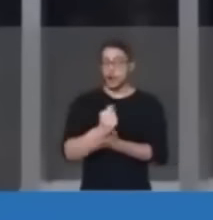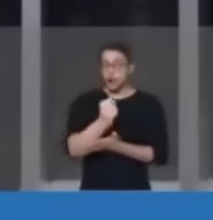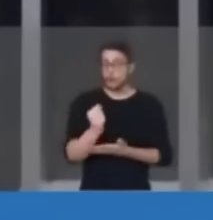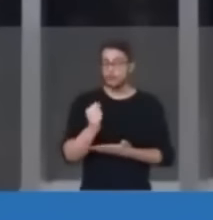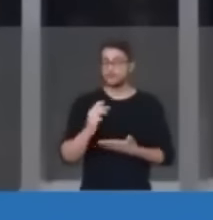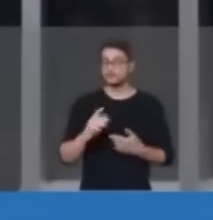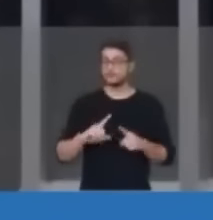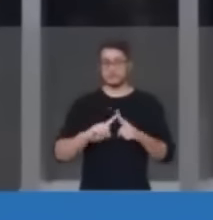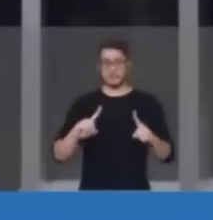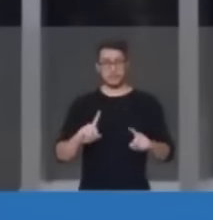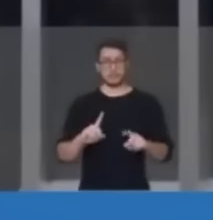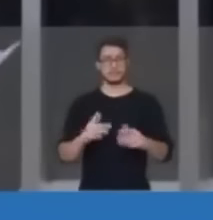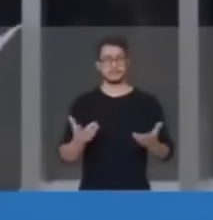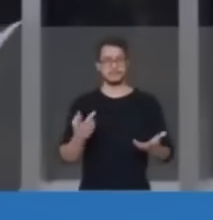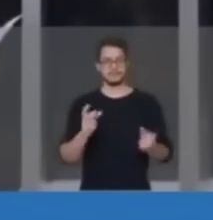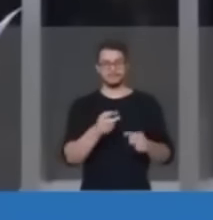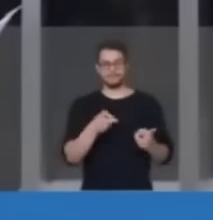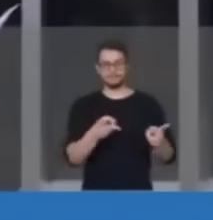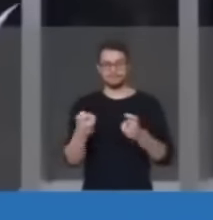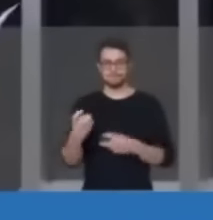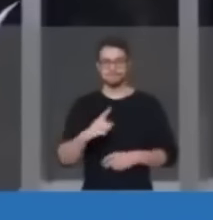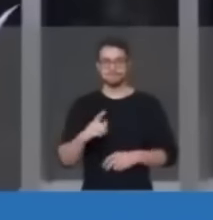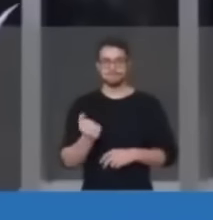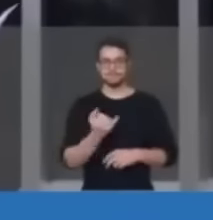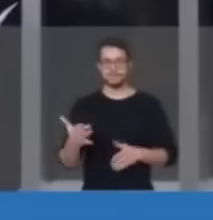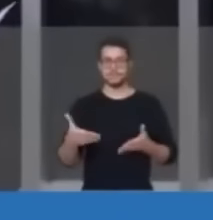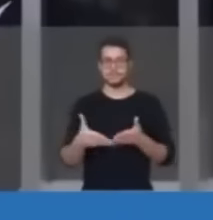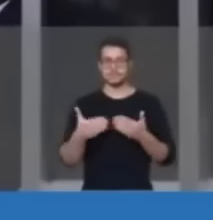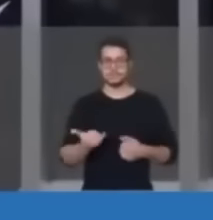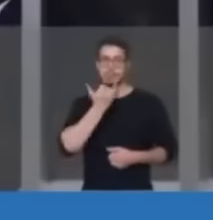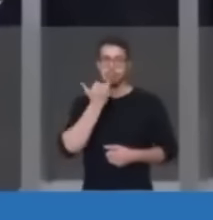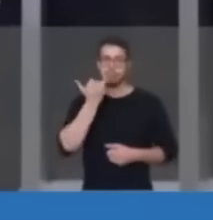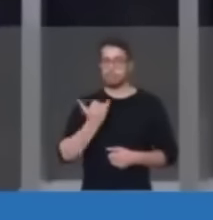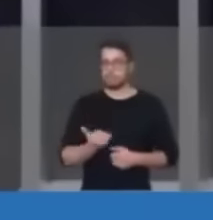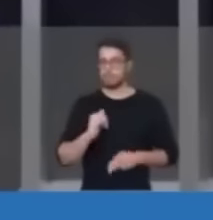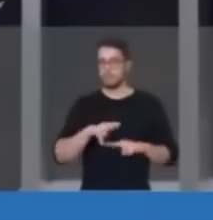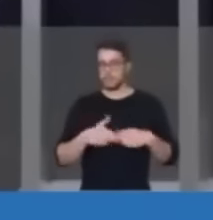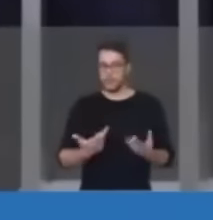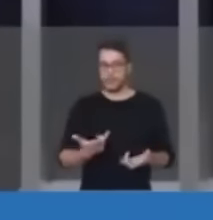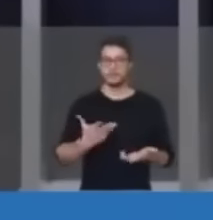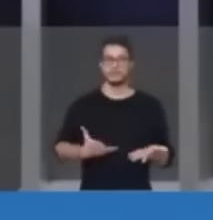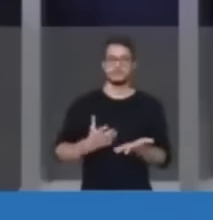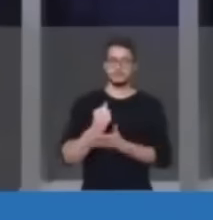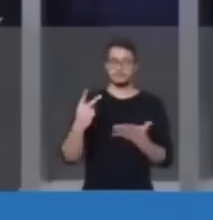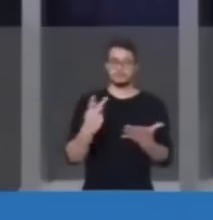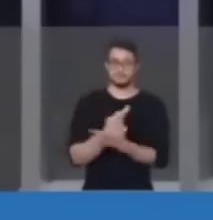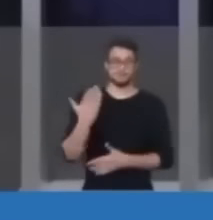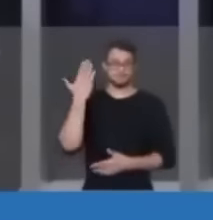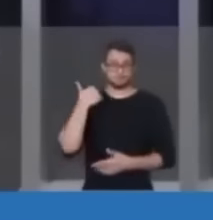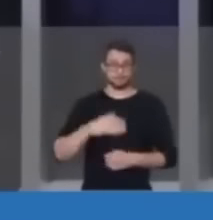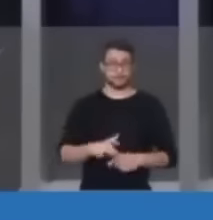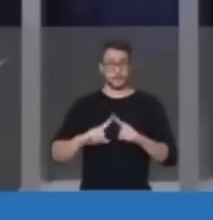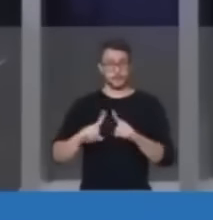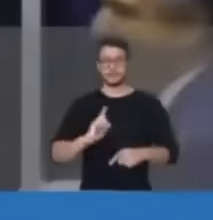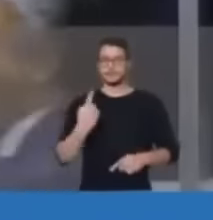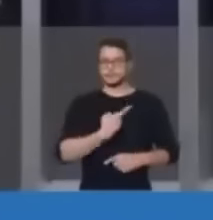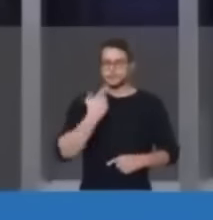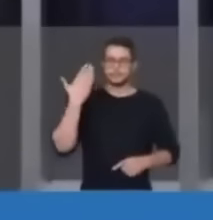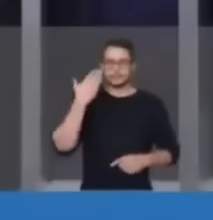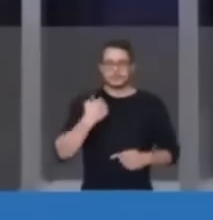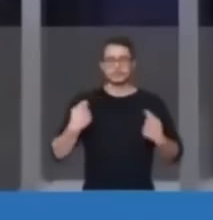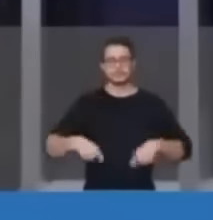golpe mas felizmente o Supremo também sabe que o preço da Democracia é eterna vigilância Hoje após